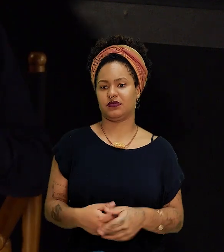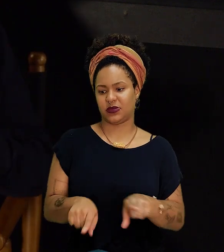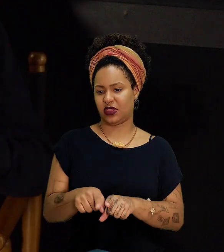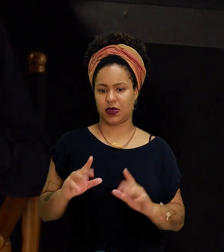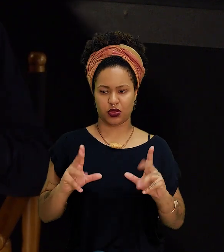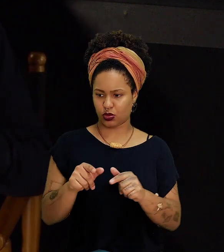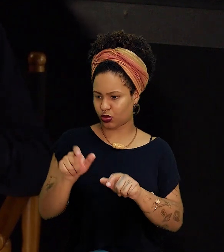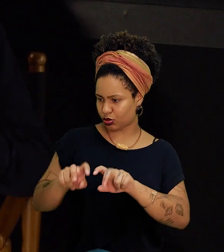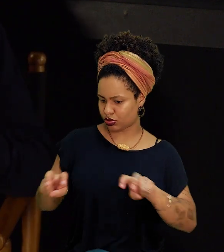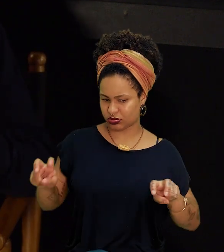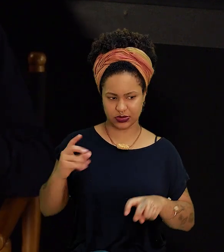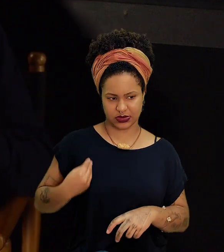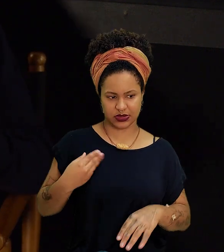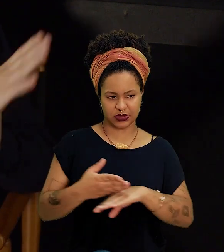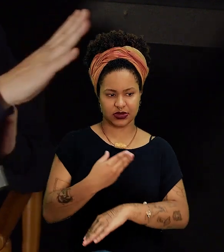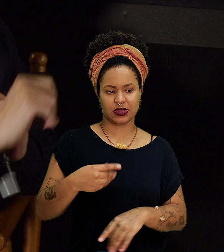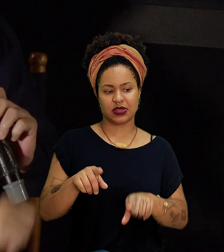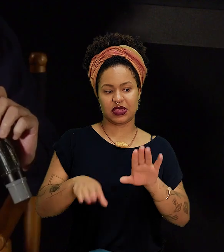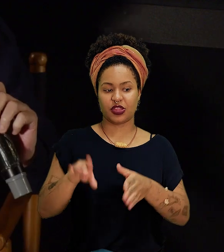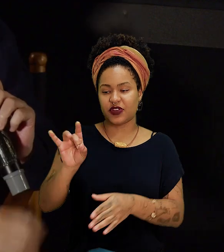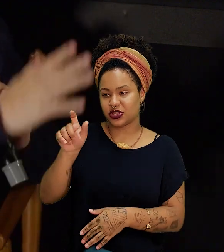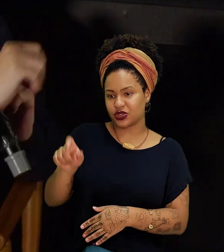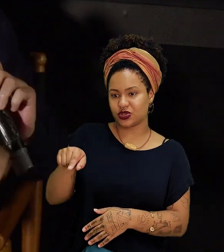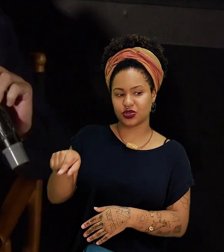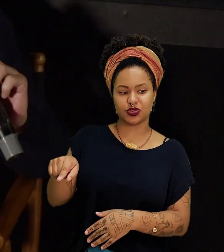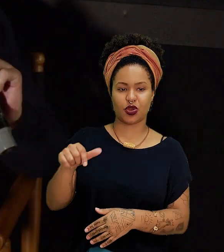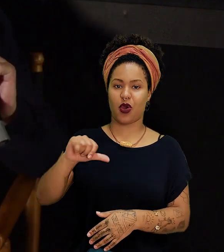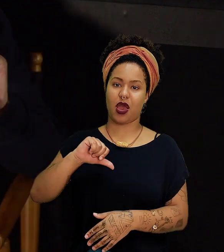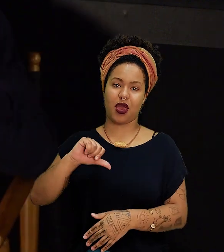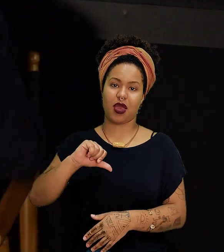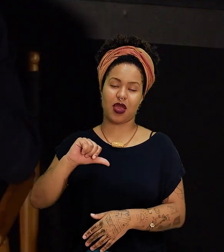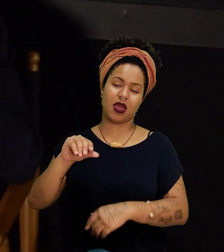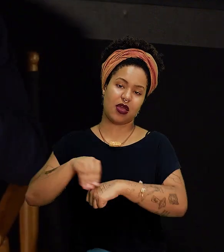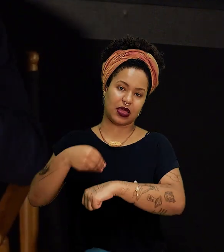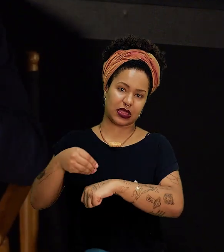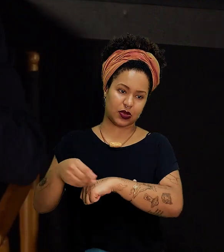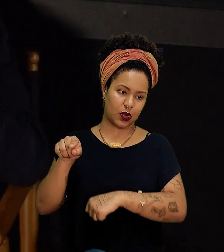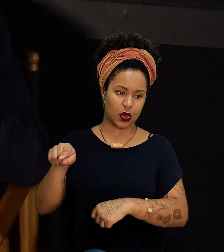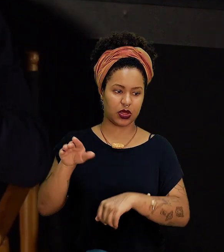Assim como todos aqui, acho que na mesa, com exceção, talvez, da nossa antropóloga.